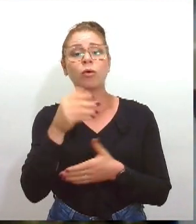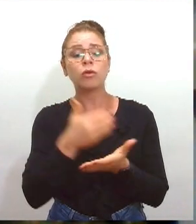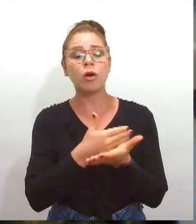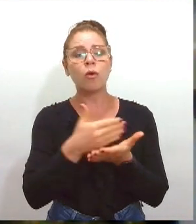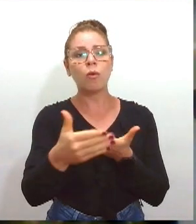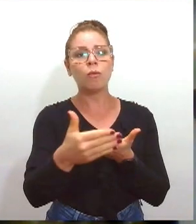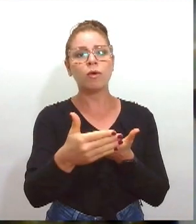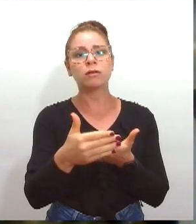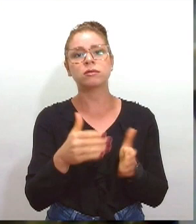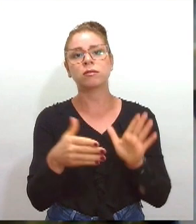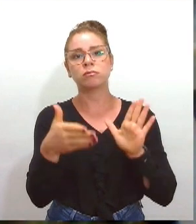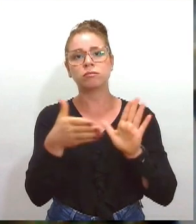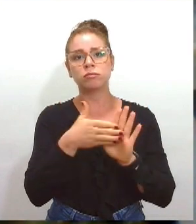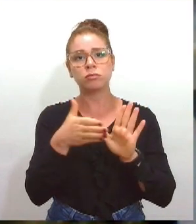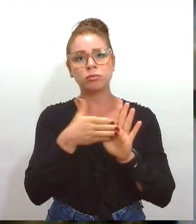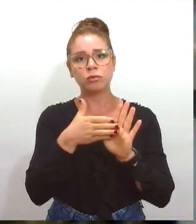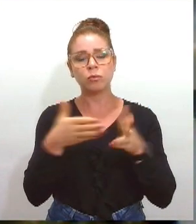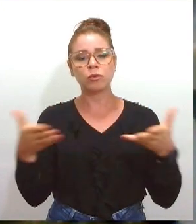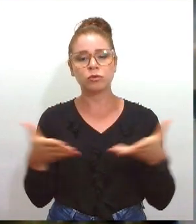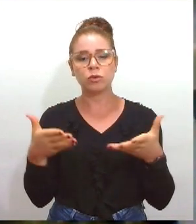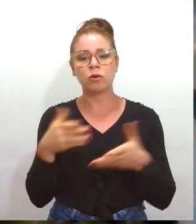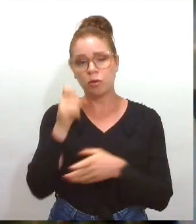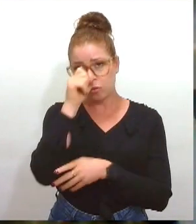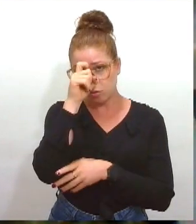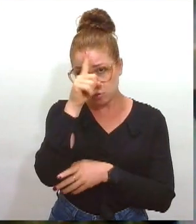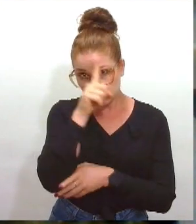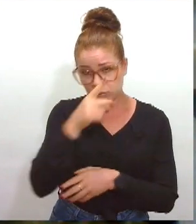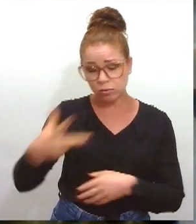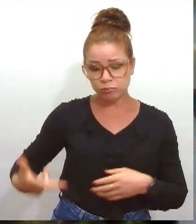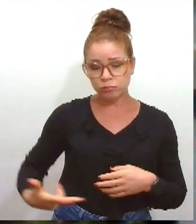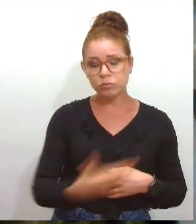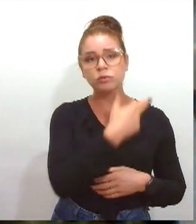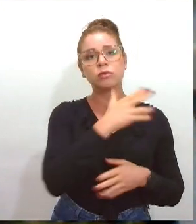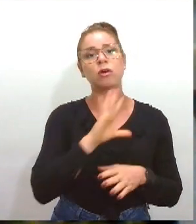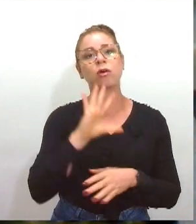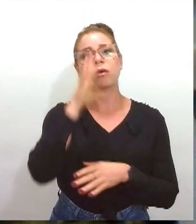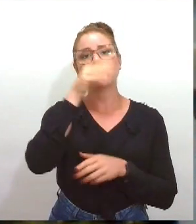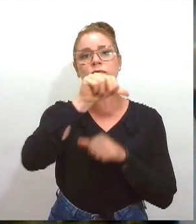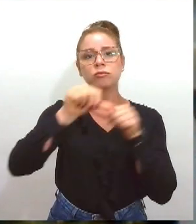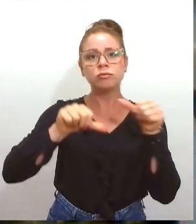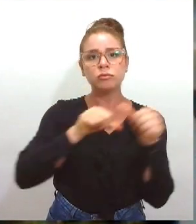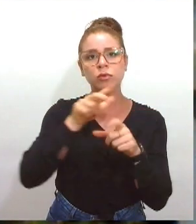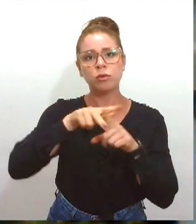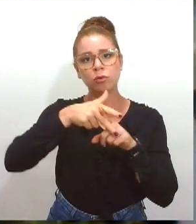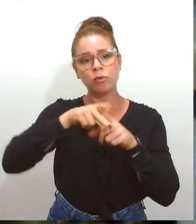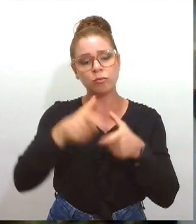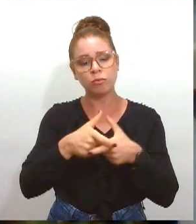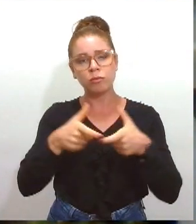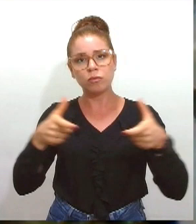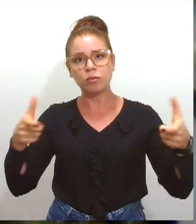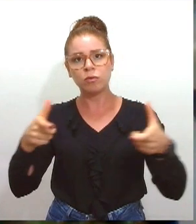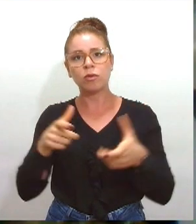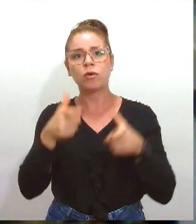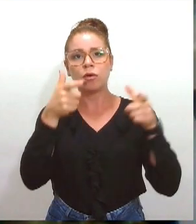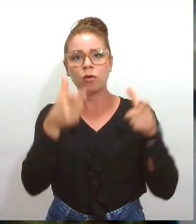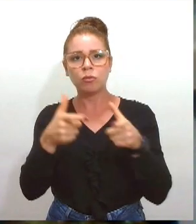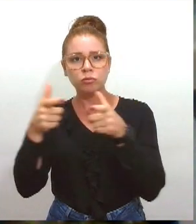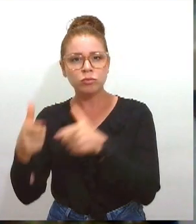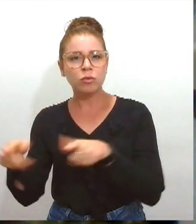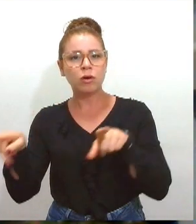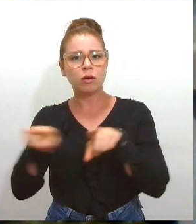O hospital ele passou por uma reforma, houve uma necessidade de uma ampliação do centro cirúrgico, da unidade de terapia